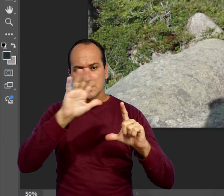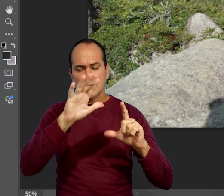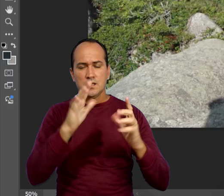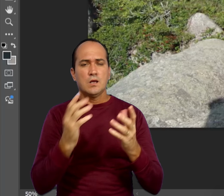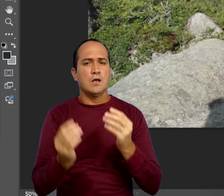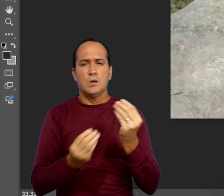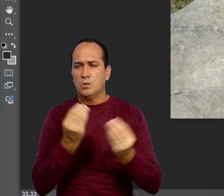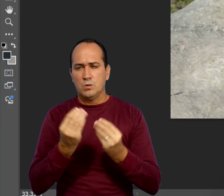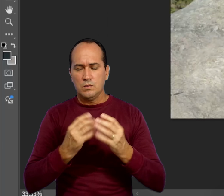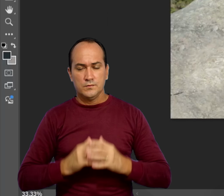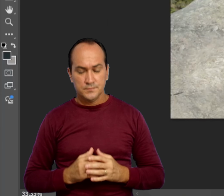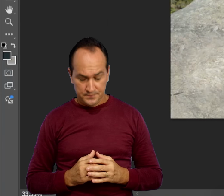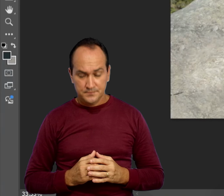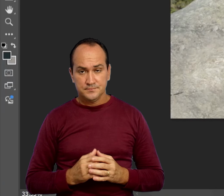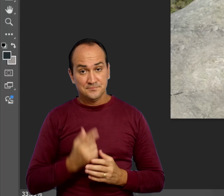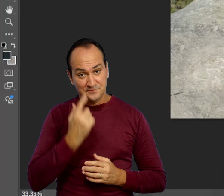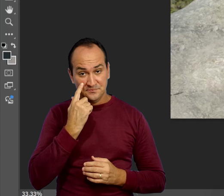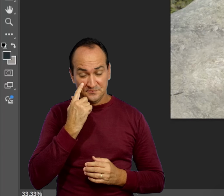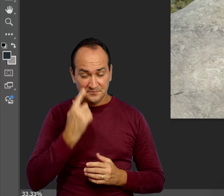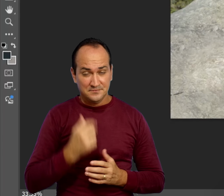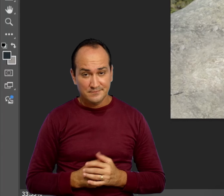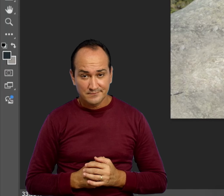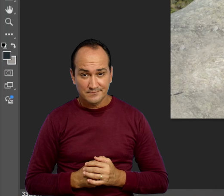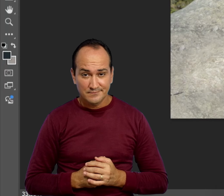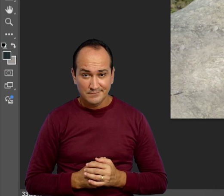essa cena é isso aqui, ó. Eu vou